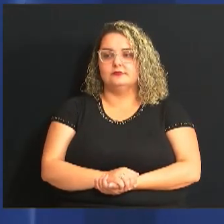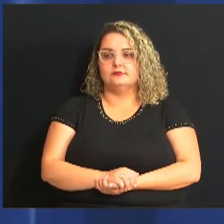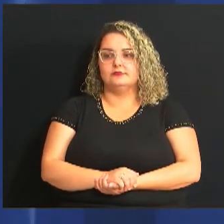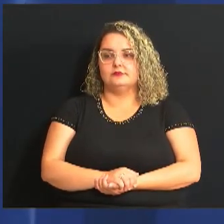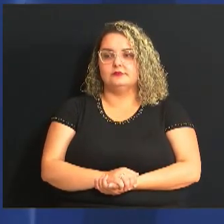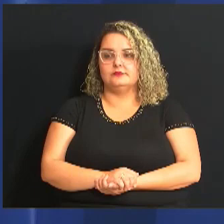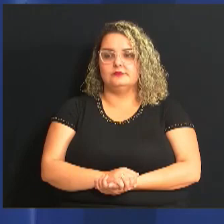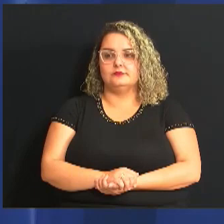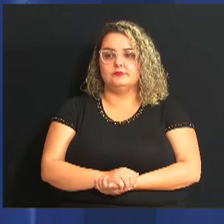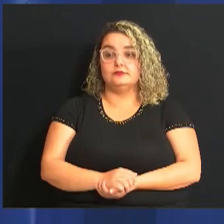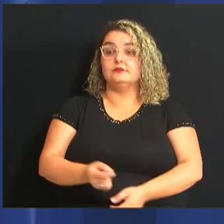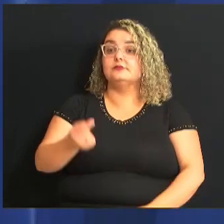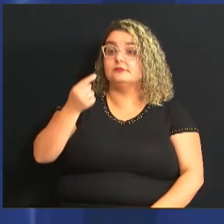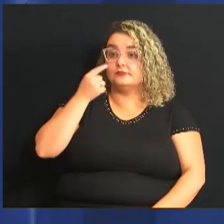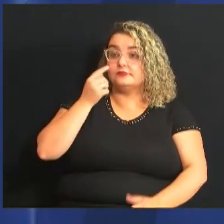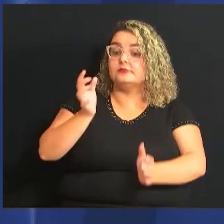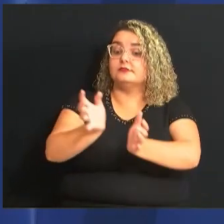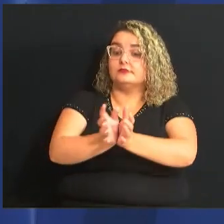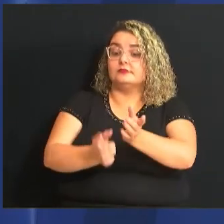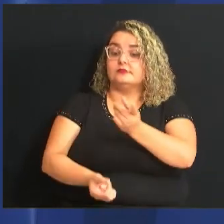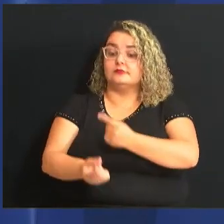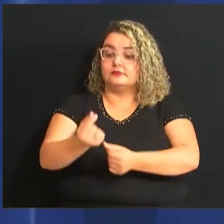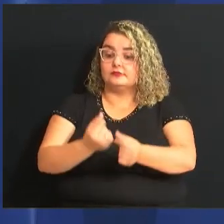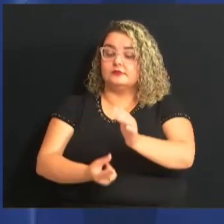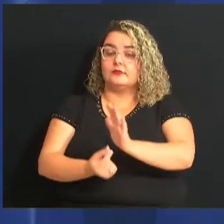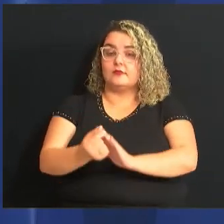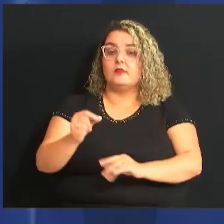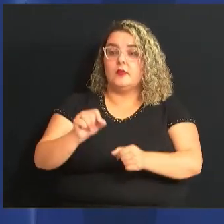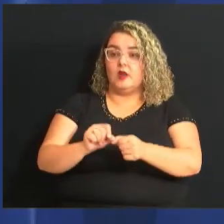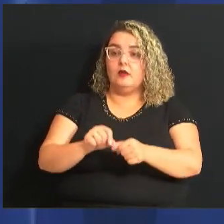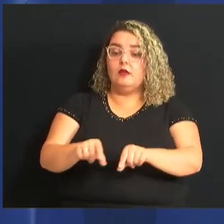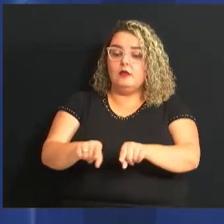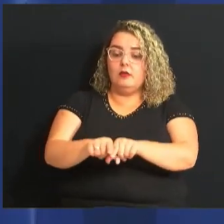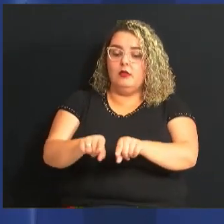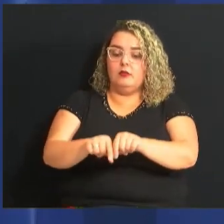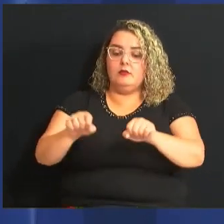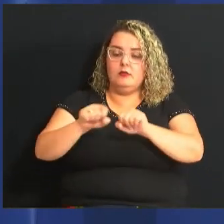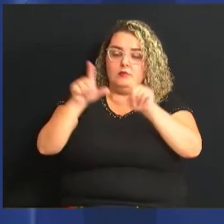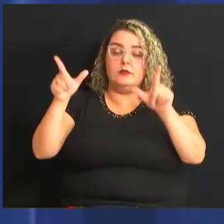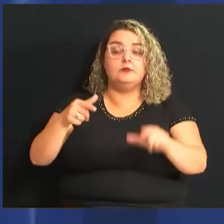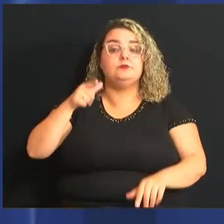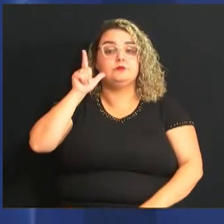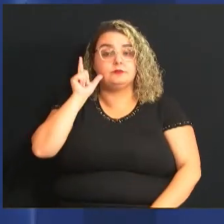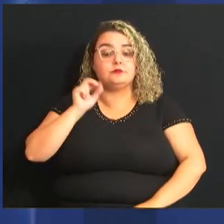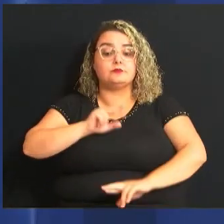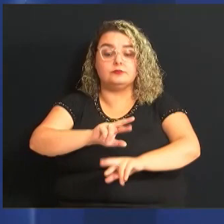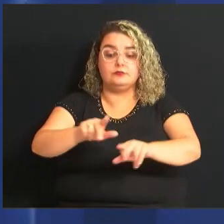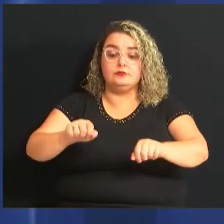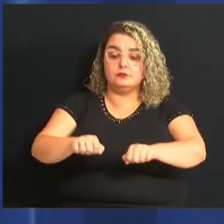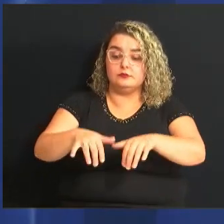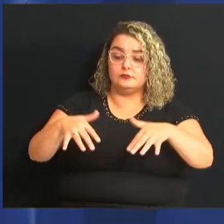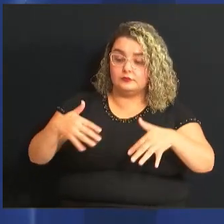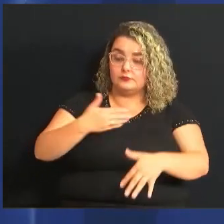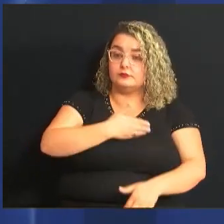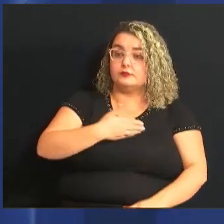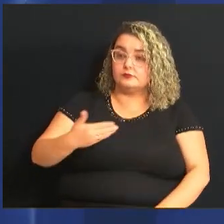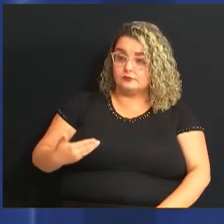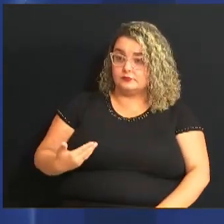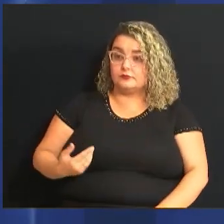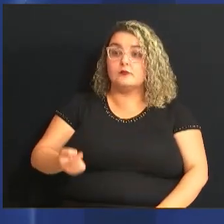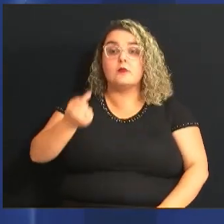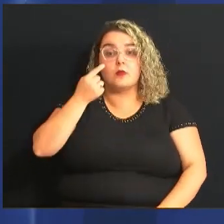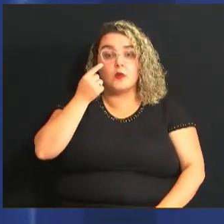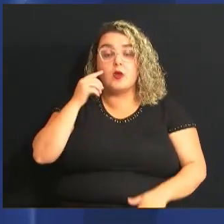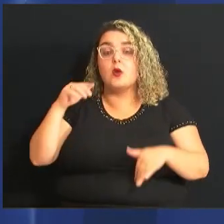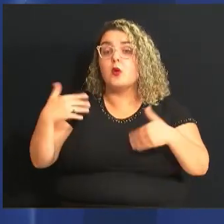Olha, e a Comissão de Finanças e Orçamento realizou também na manhã de ontem várias audiências públicas. Confira quais foram